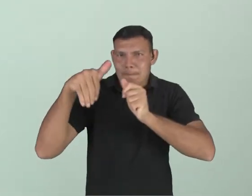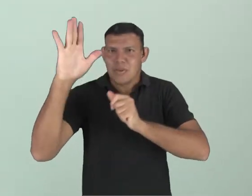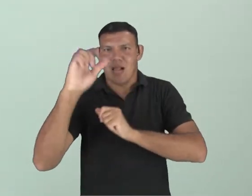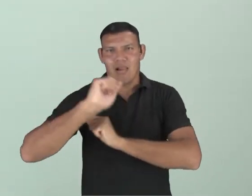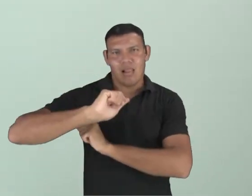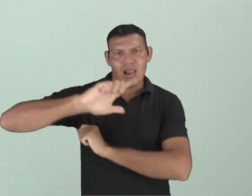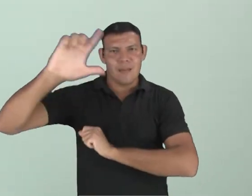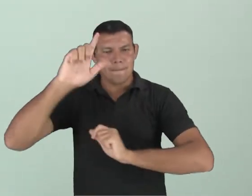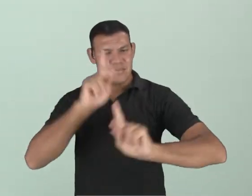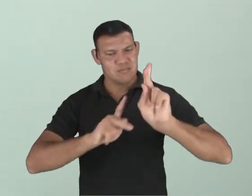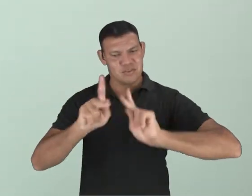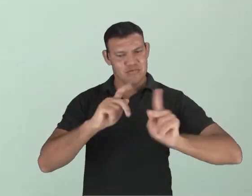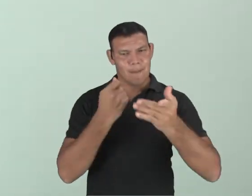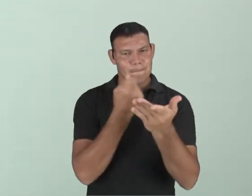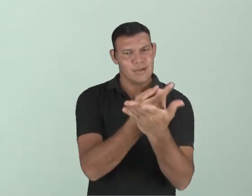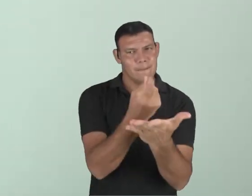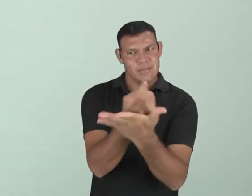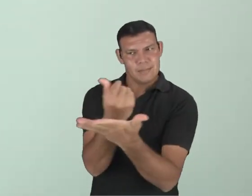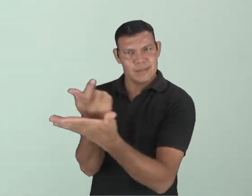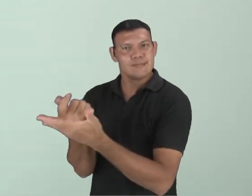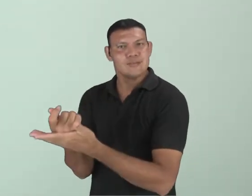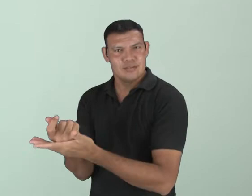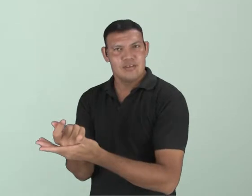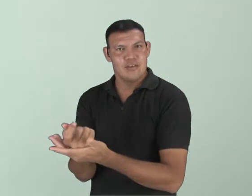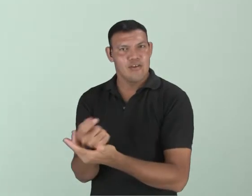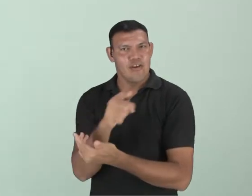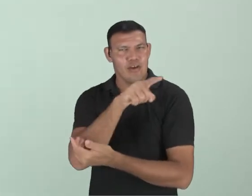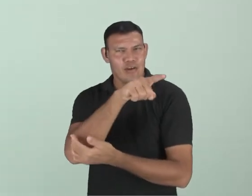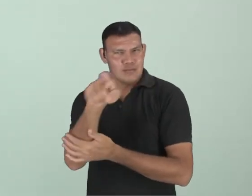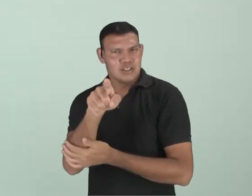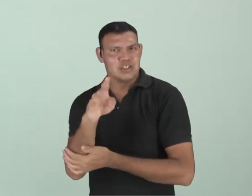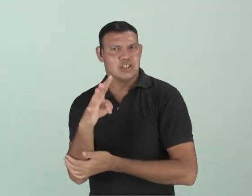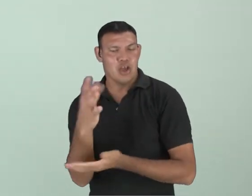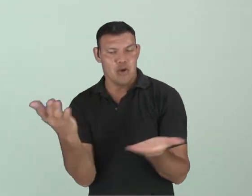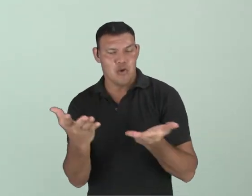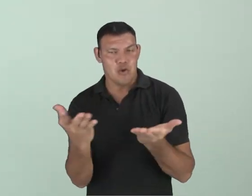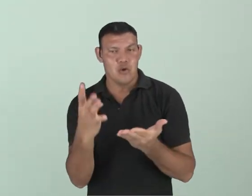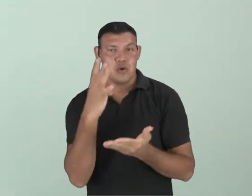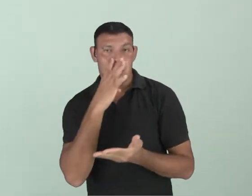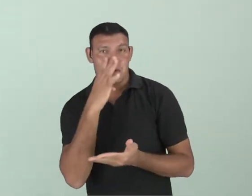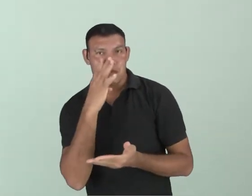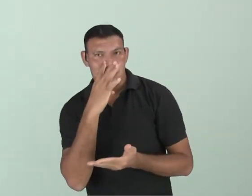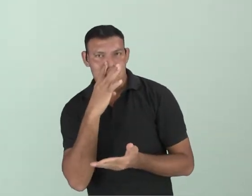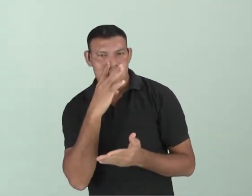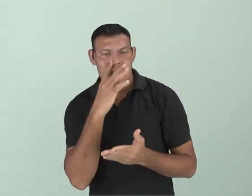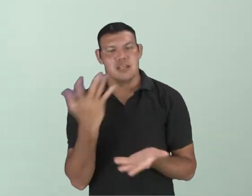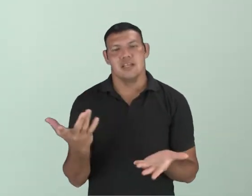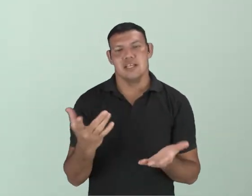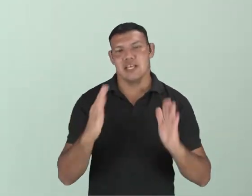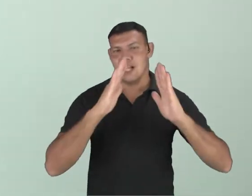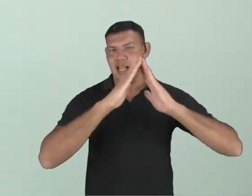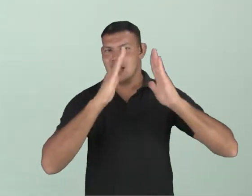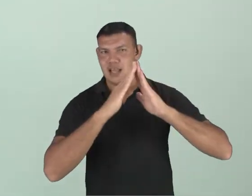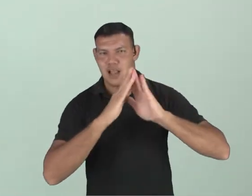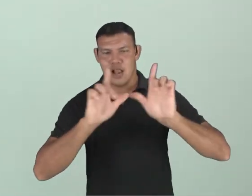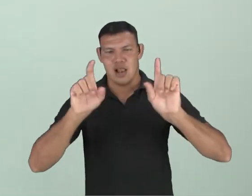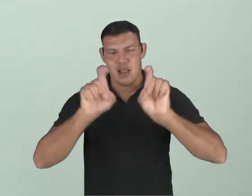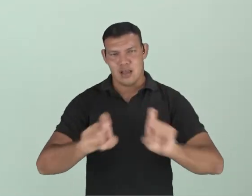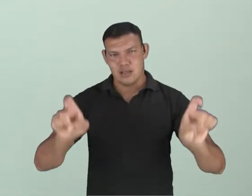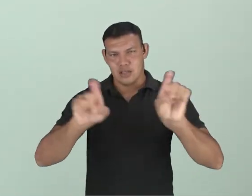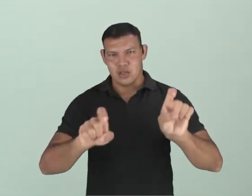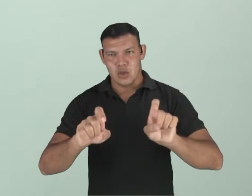população adquirir. Então, hoje, por exemplo, você está assistindo essa aula da sua casa, você pode estar assistindo do seu computador, do